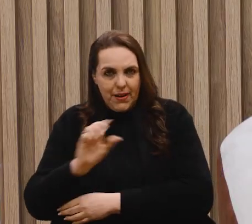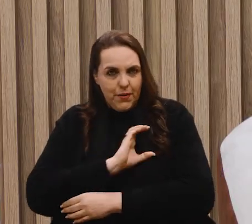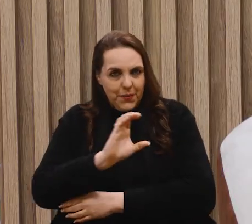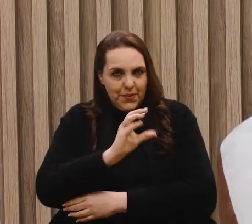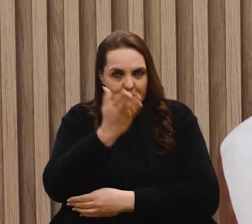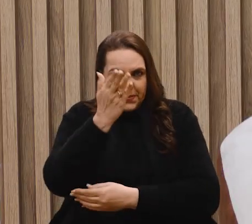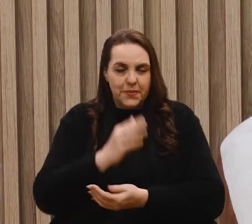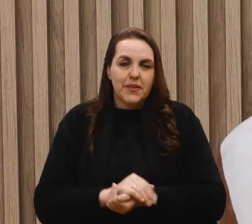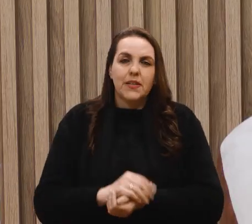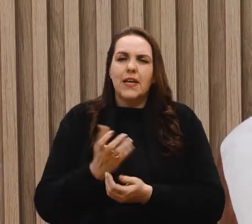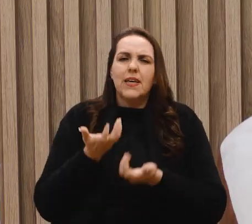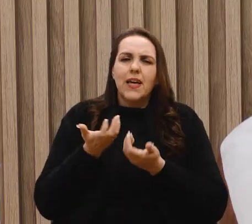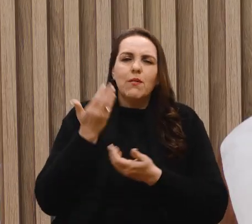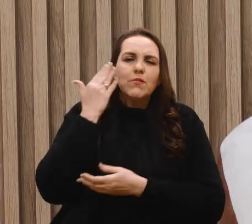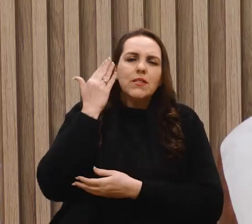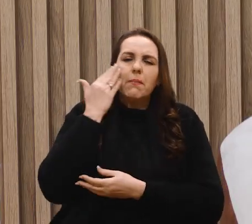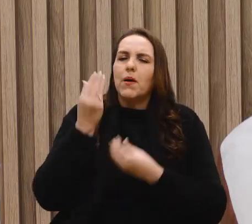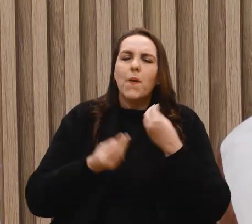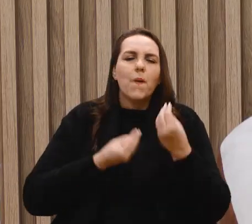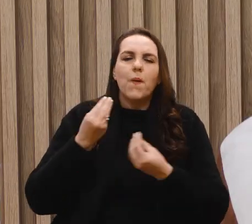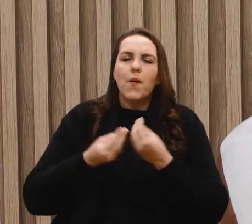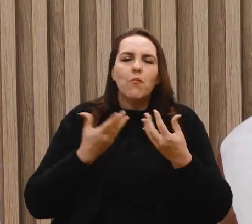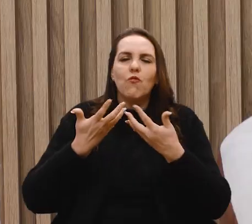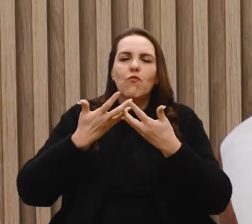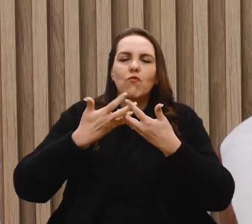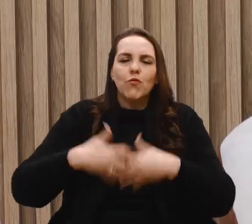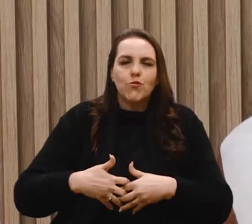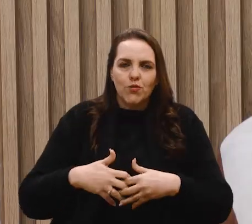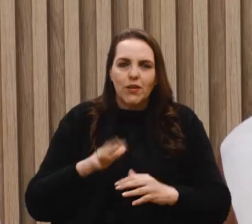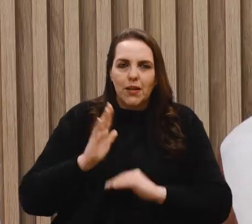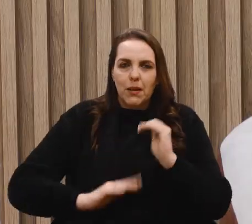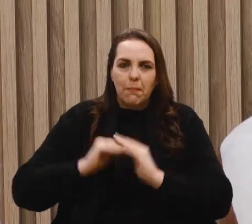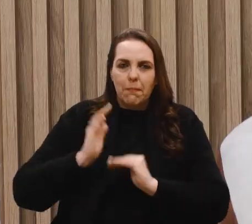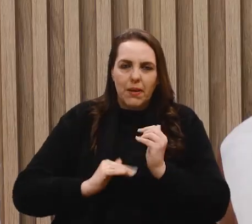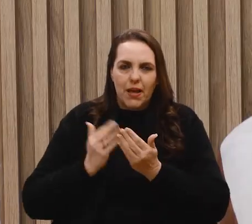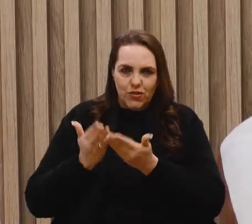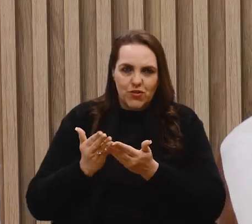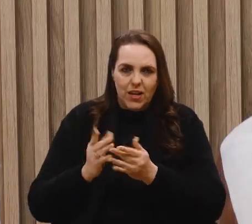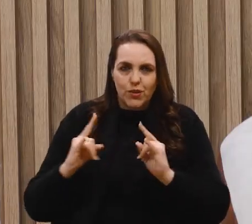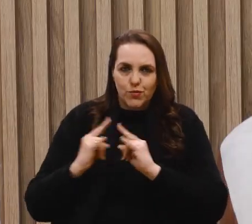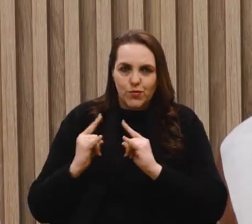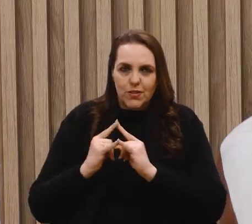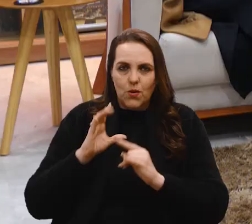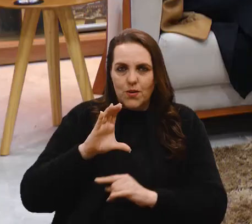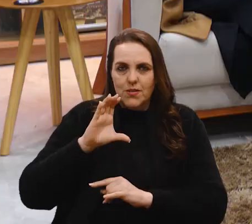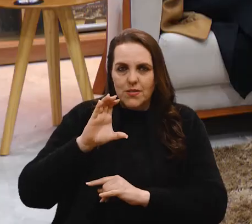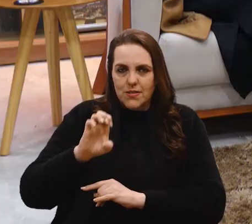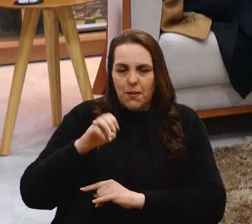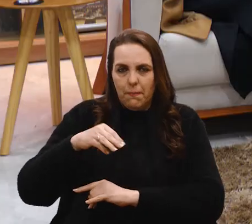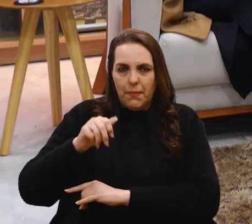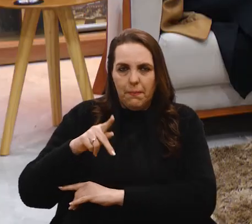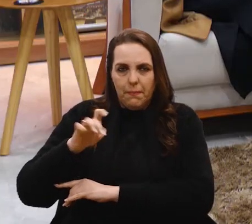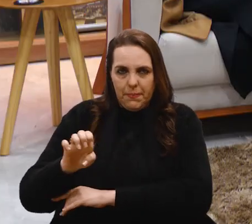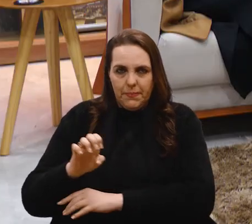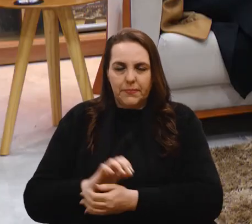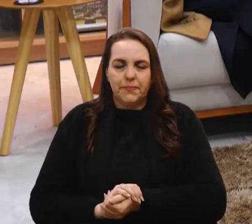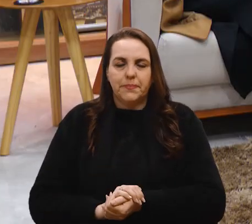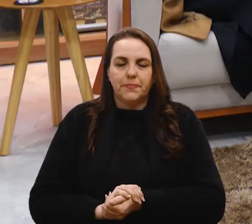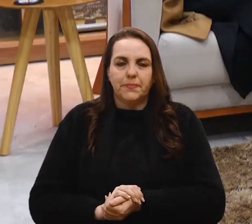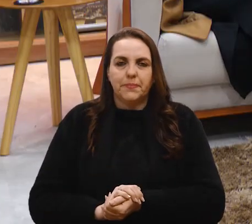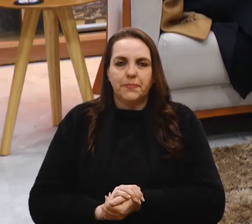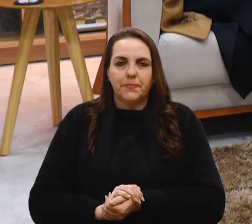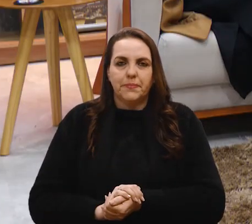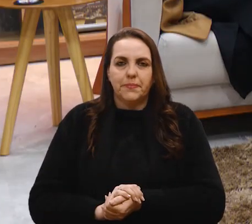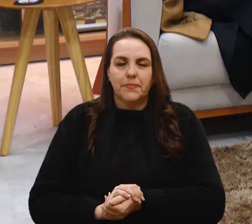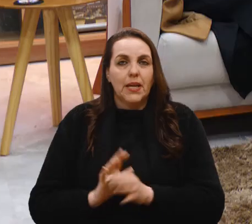e a gente quer saber como é que funciona, então, na prática o CEMAP. Camila. Bom, então o CEMAP, né,